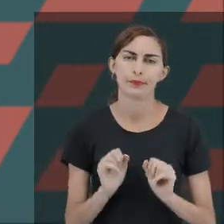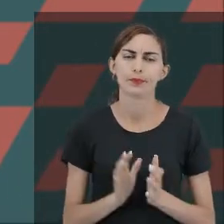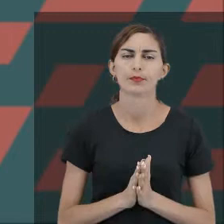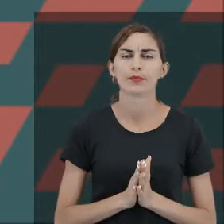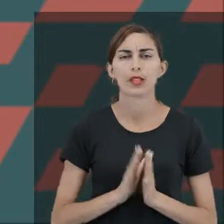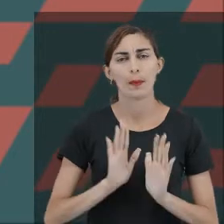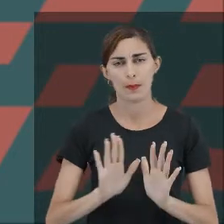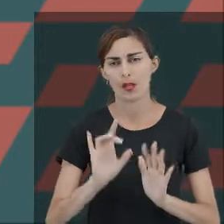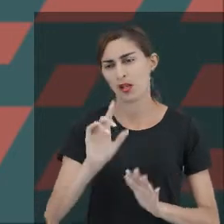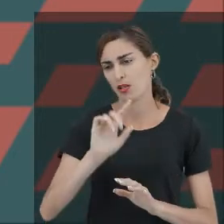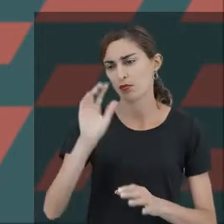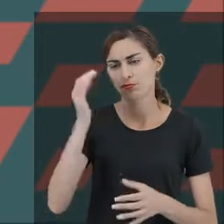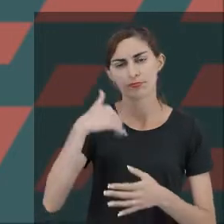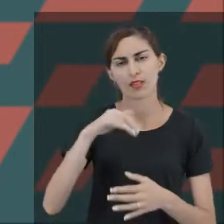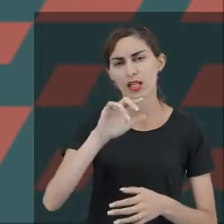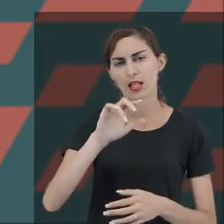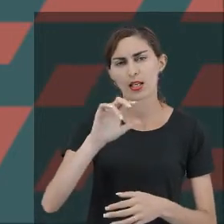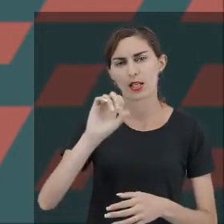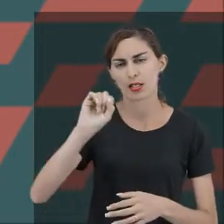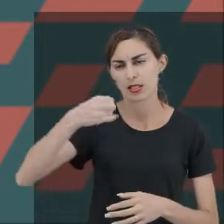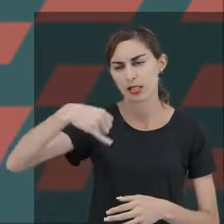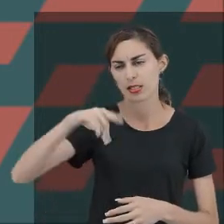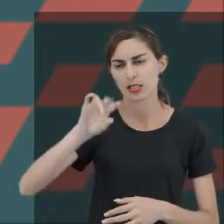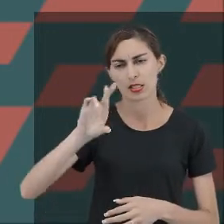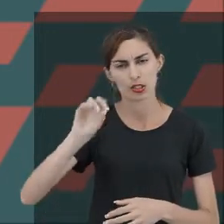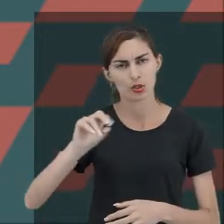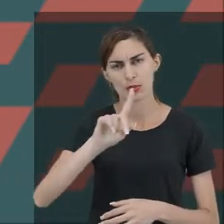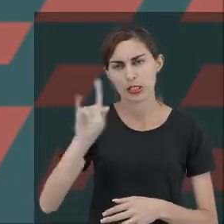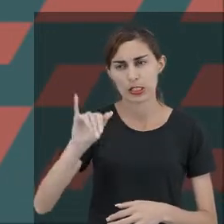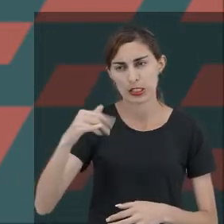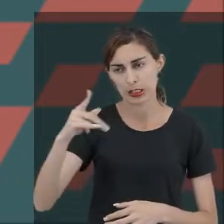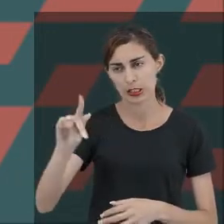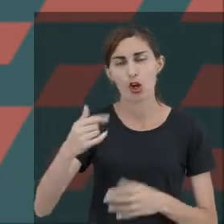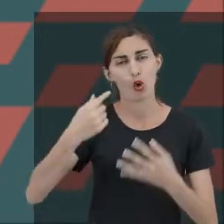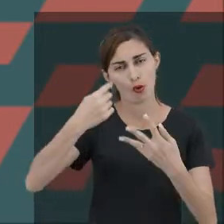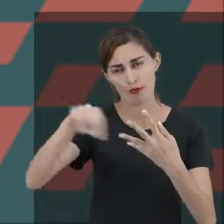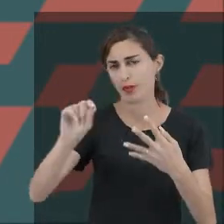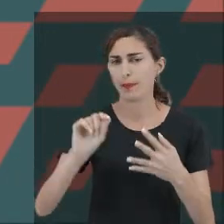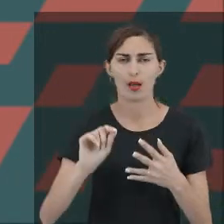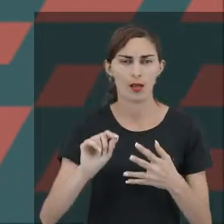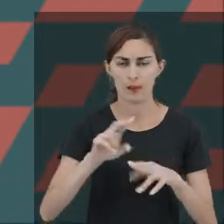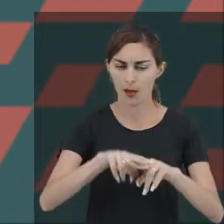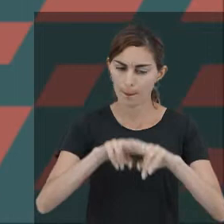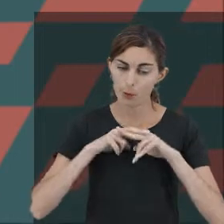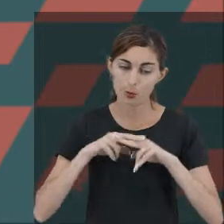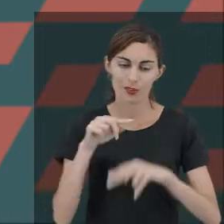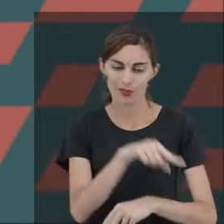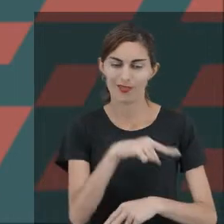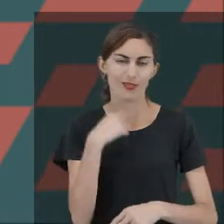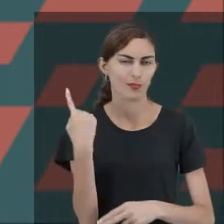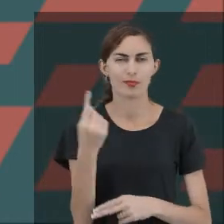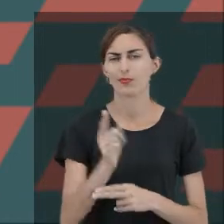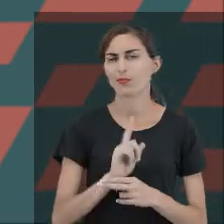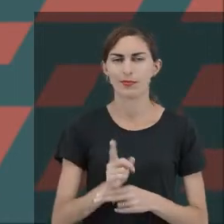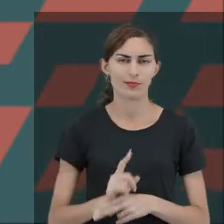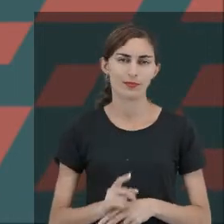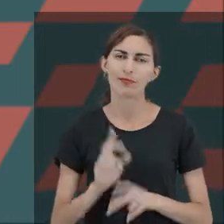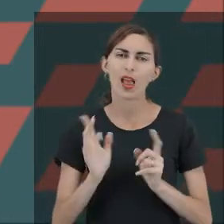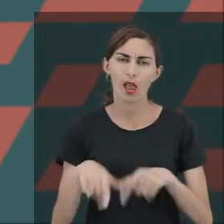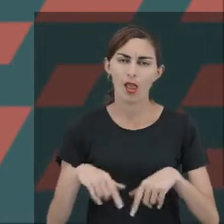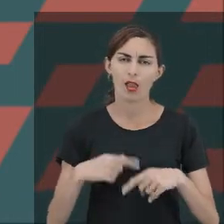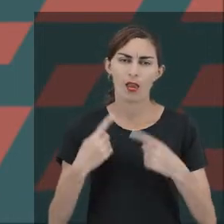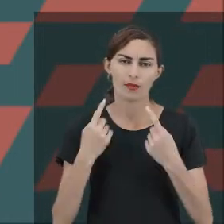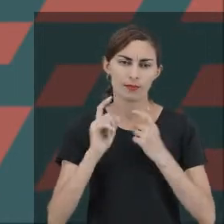aquele bebê a falecer e a síndrome congênita do Zika não está, mesmo confirmada, não está implicada nessa morte.